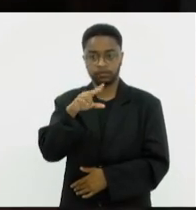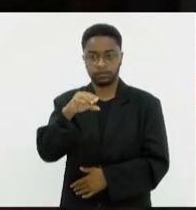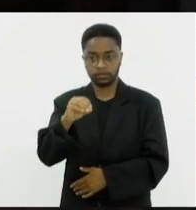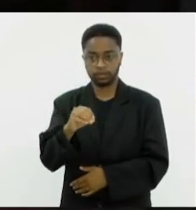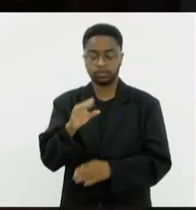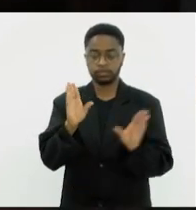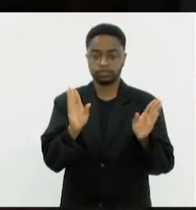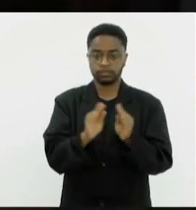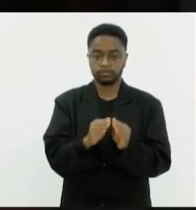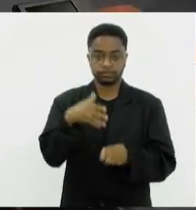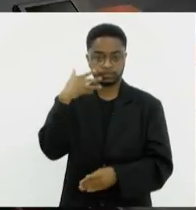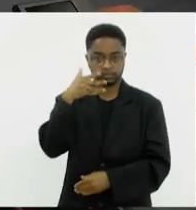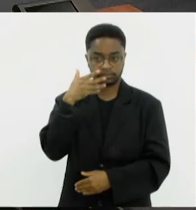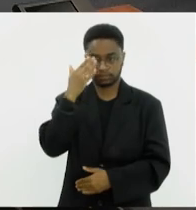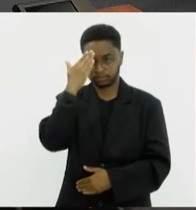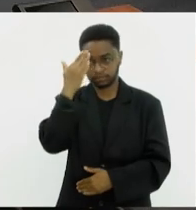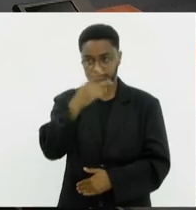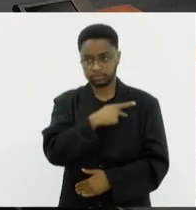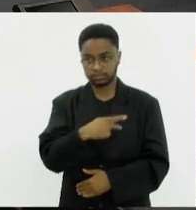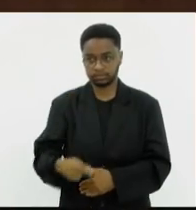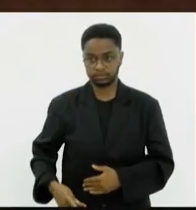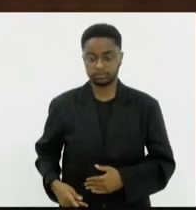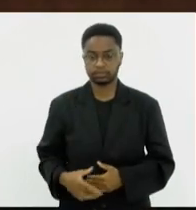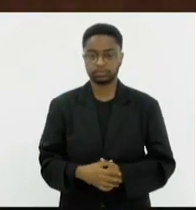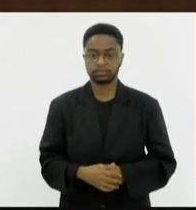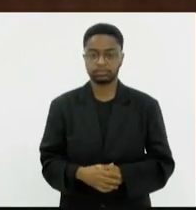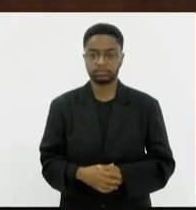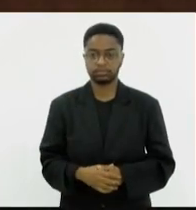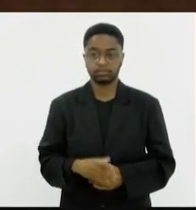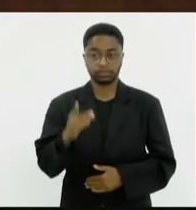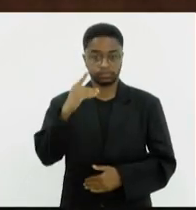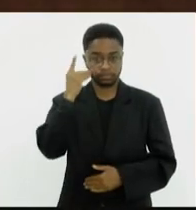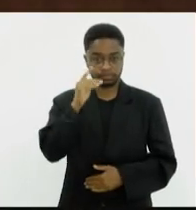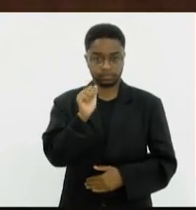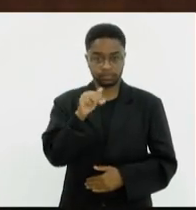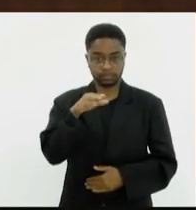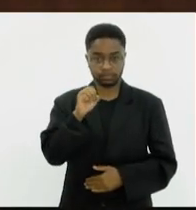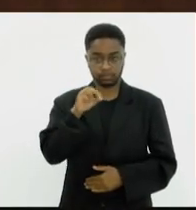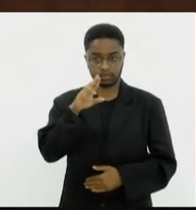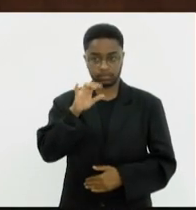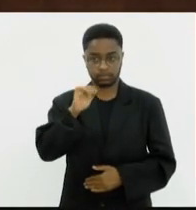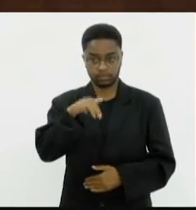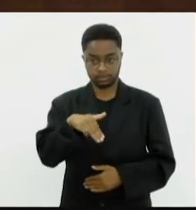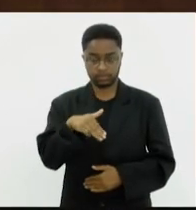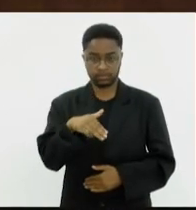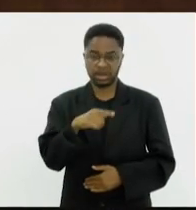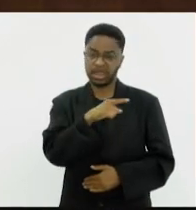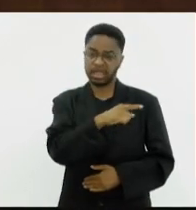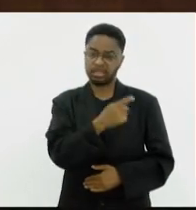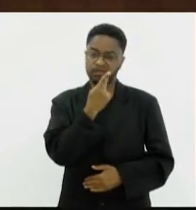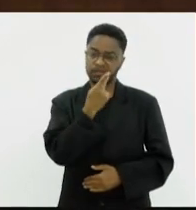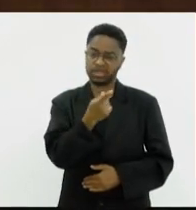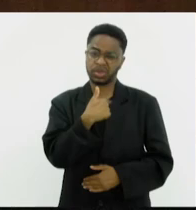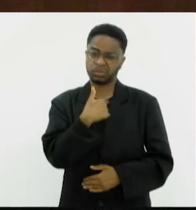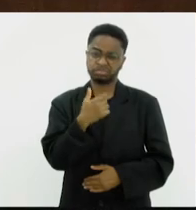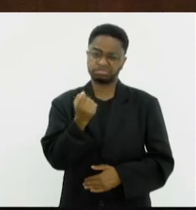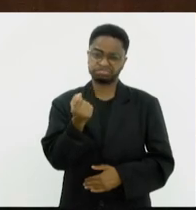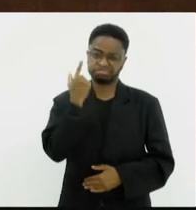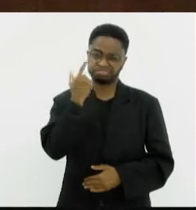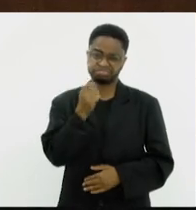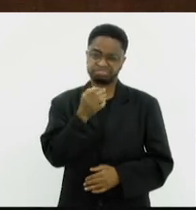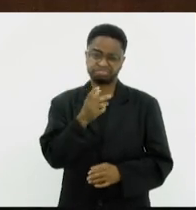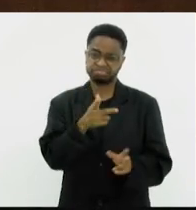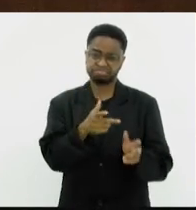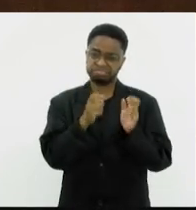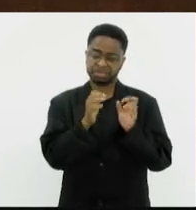fala. Deputado Felipe Poubel. Obrigado, presidente. Deputado Rodrigo Amorim, vindo de quem veio, não me causa estranheza. A